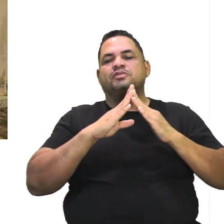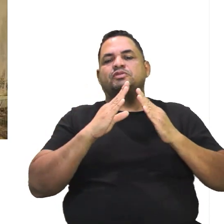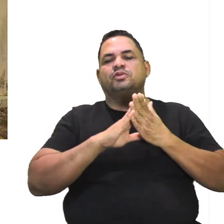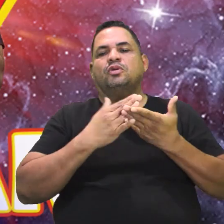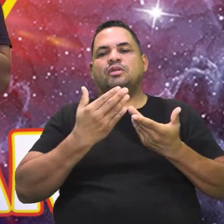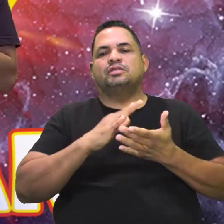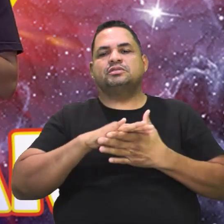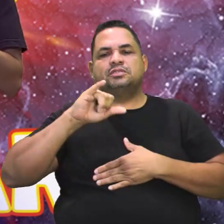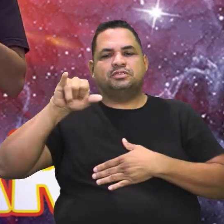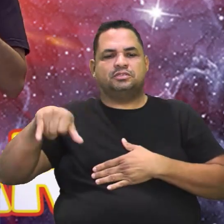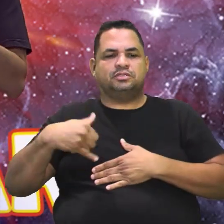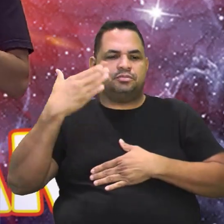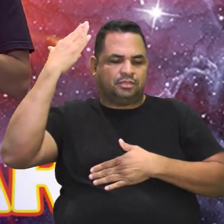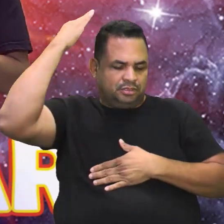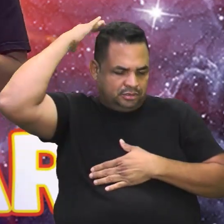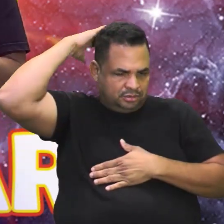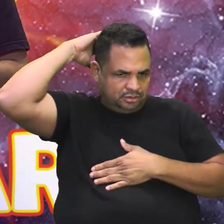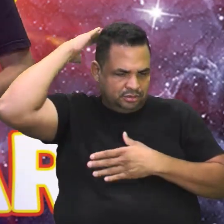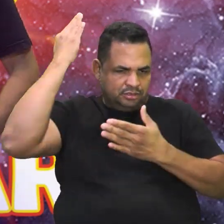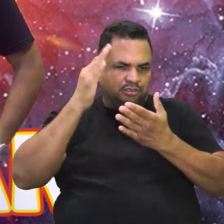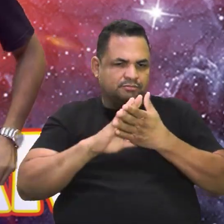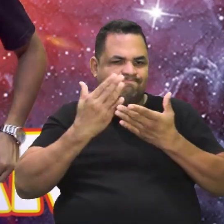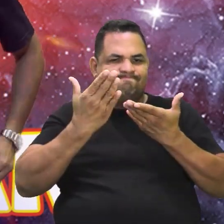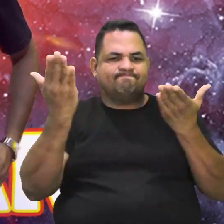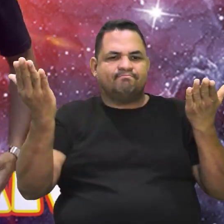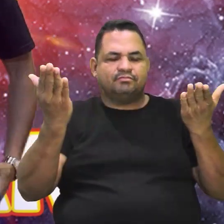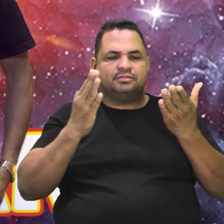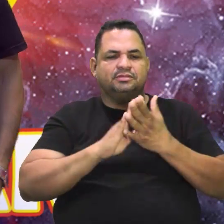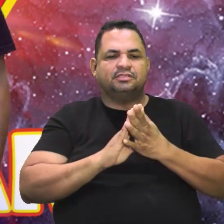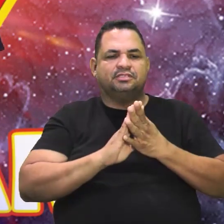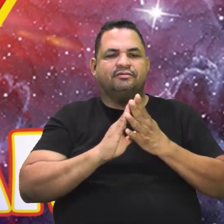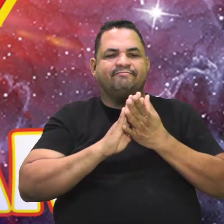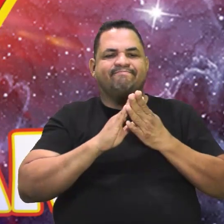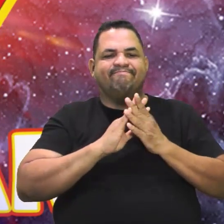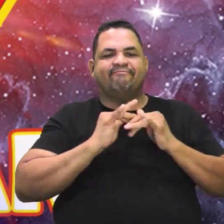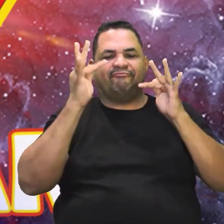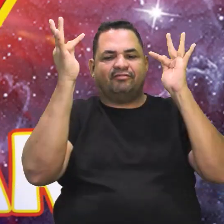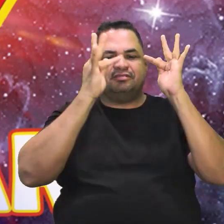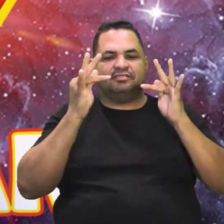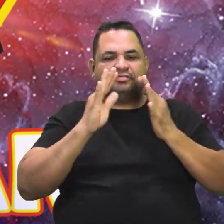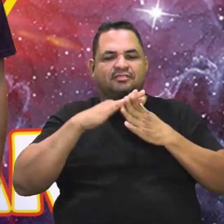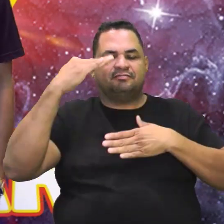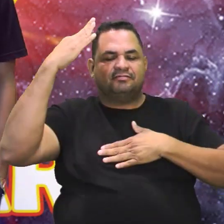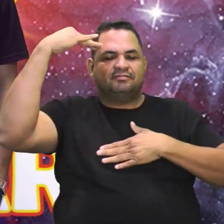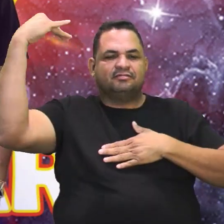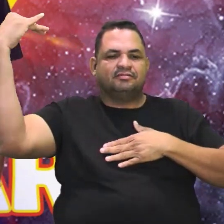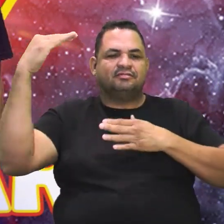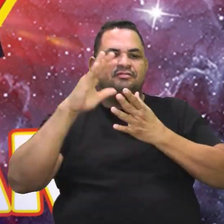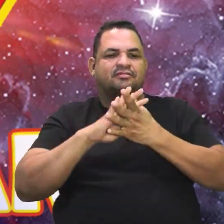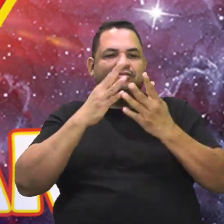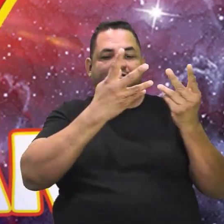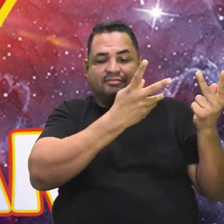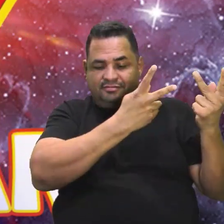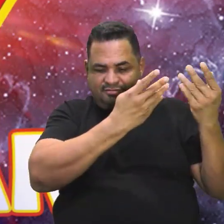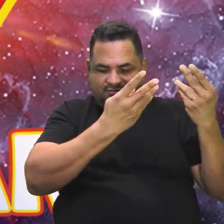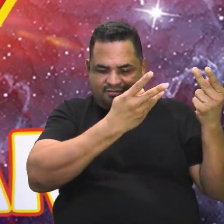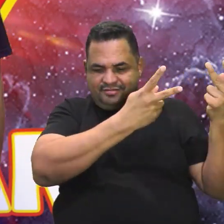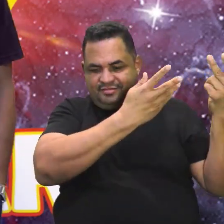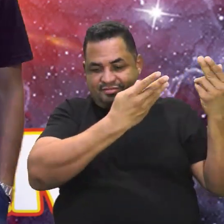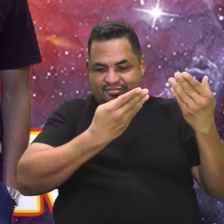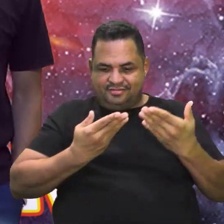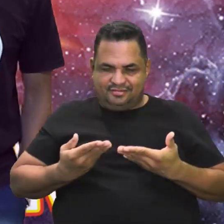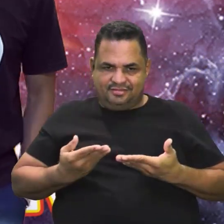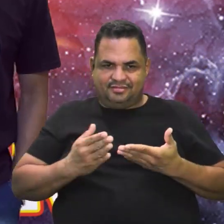gente deseja, assim, aquela felicidade, sucesso, né? Para todos, eles nos visitaram também na Rondônia Rural Show.